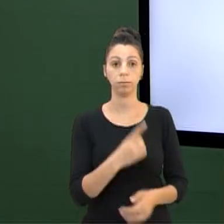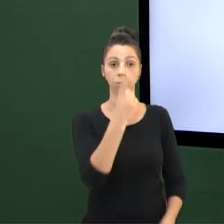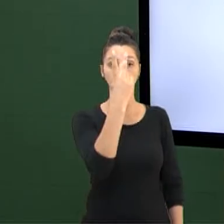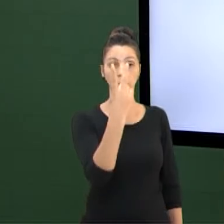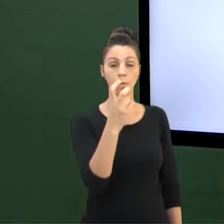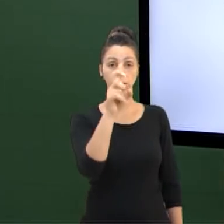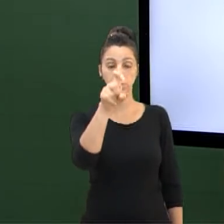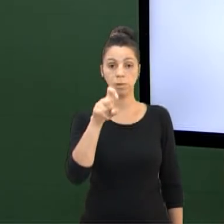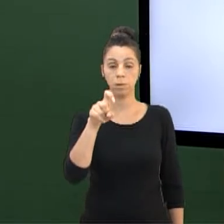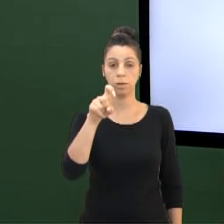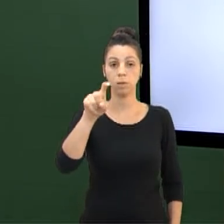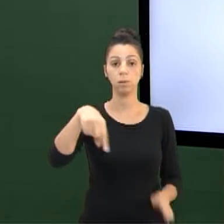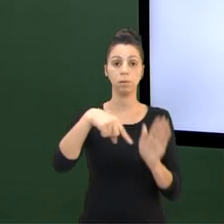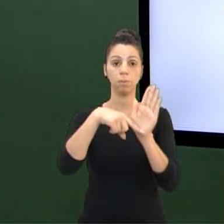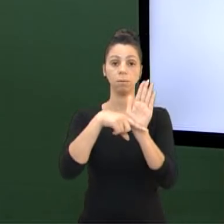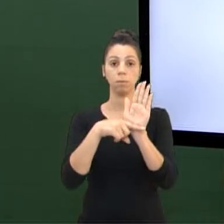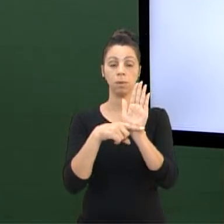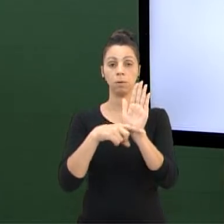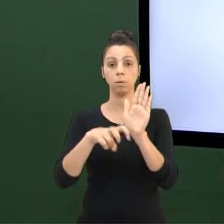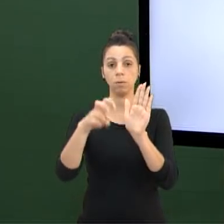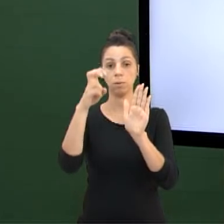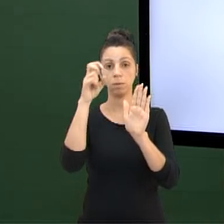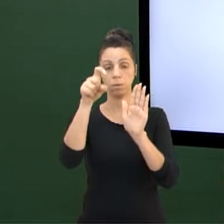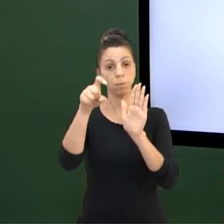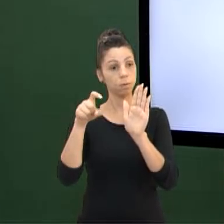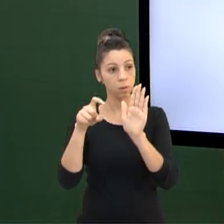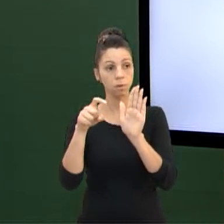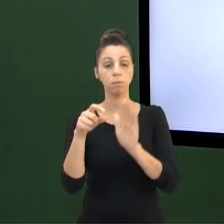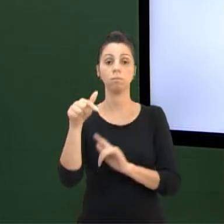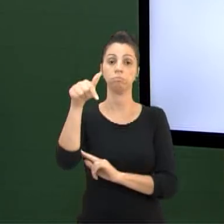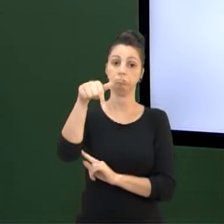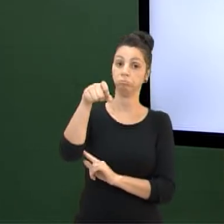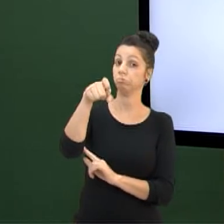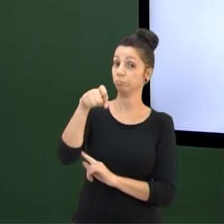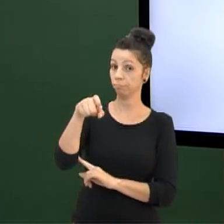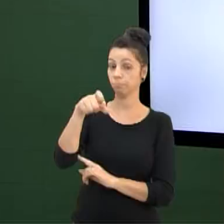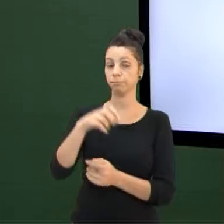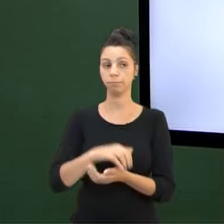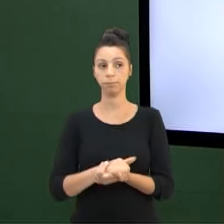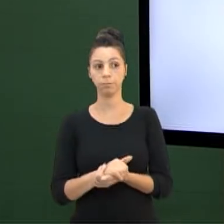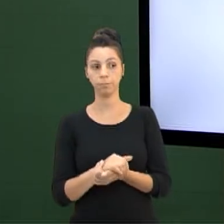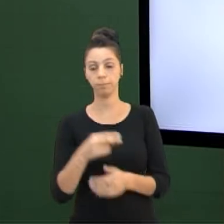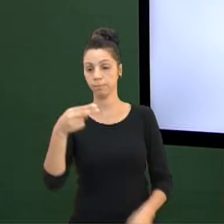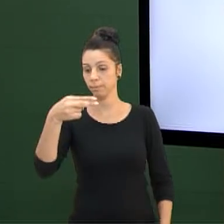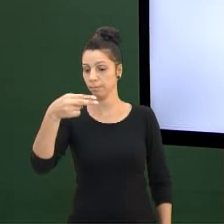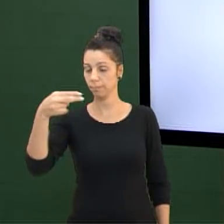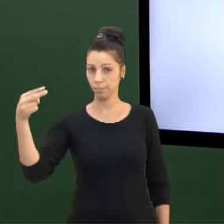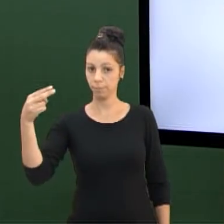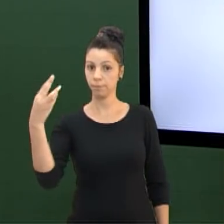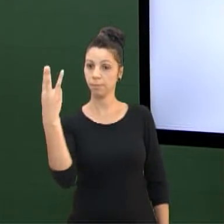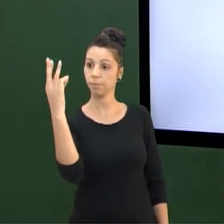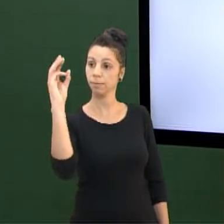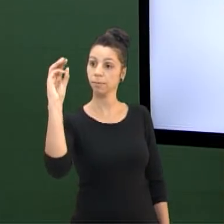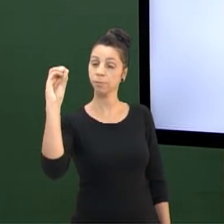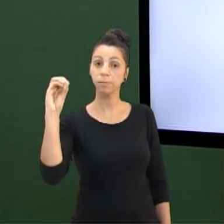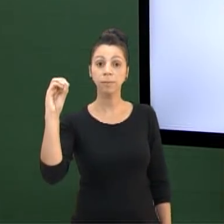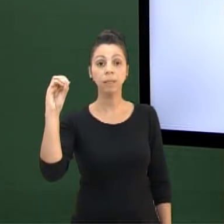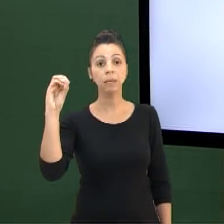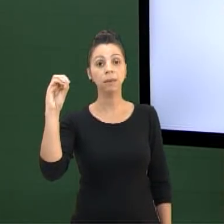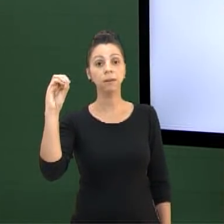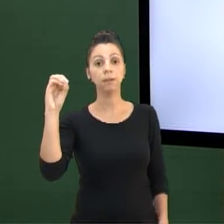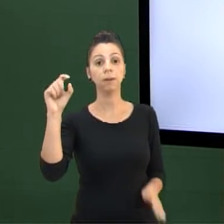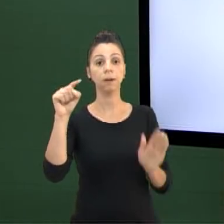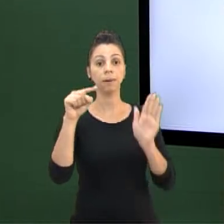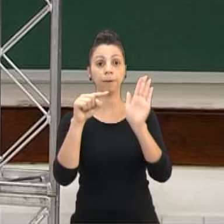exatamente isso que você falou, 7x. 30 menos 9, muito bem, 21. E